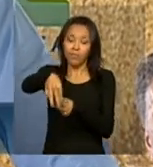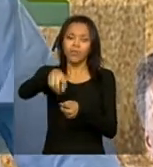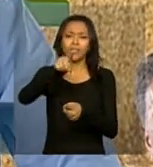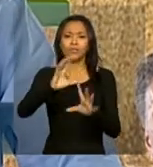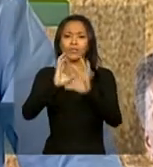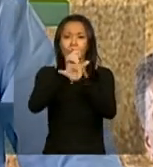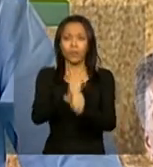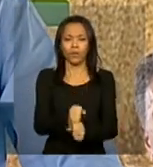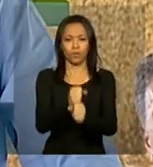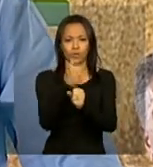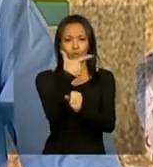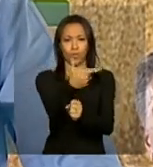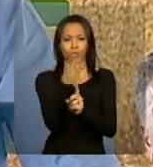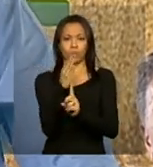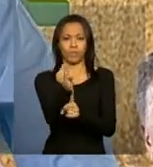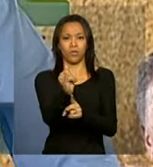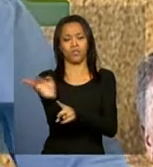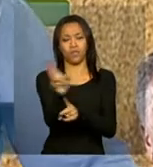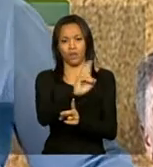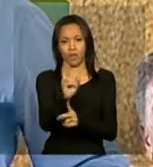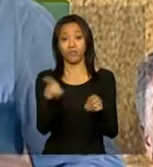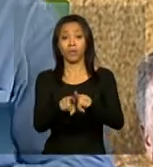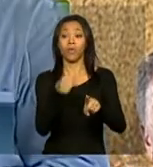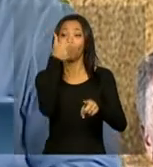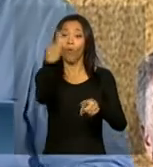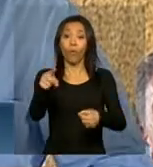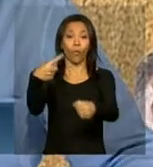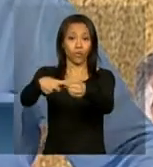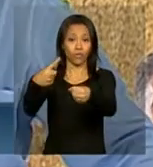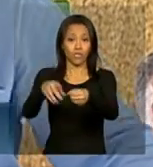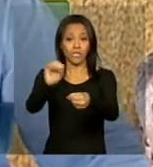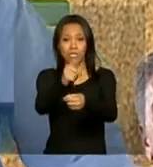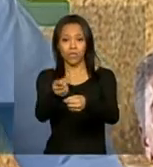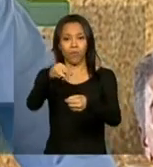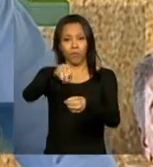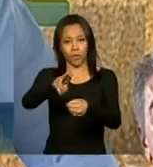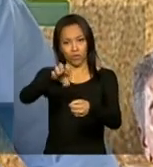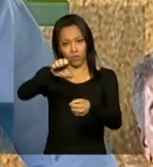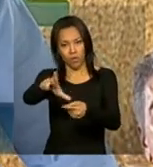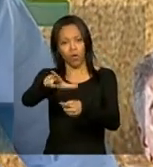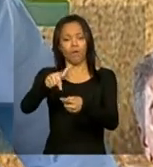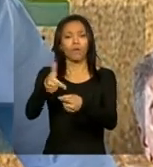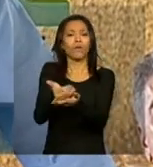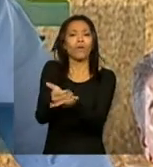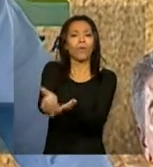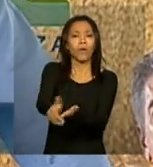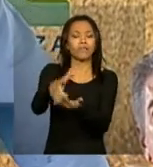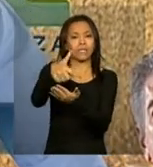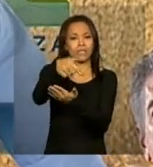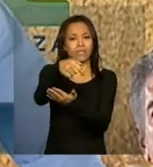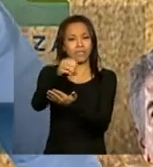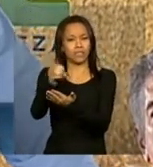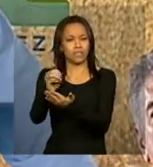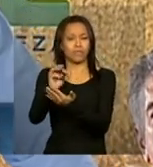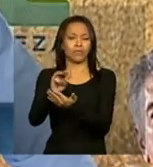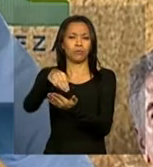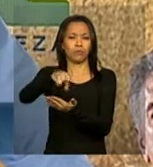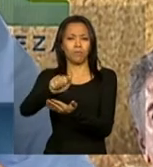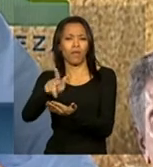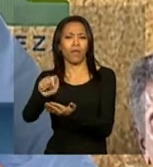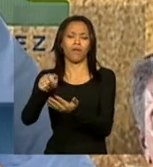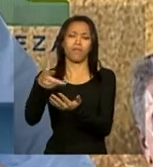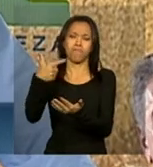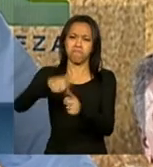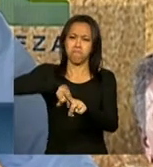de reais, e também a de São Manuel, que se começa agora, de 700 mega, mais 2 bilhões